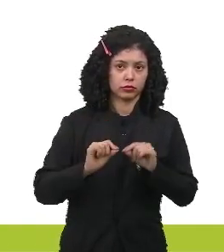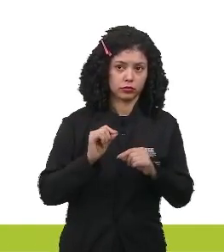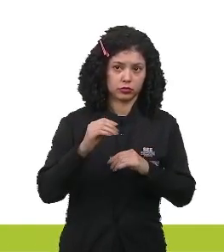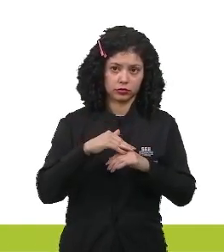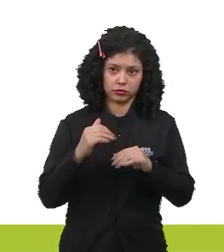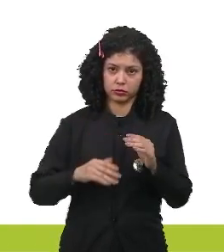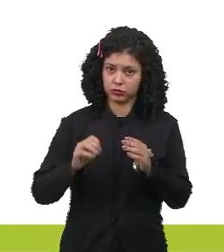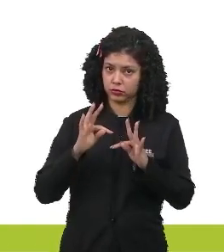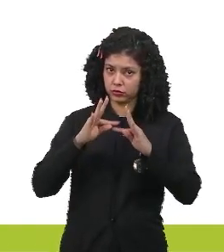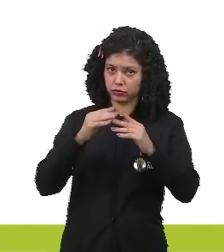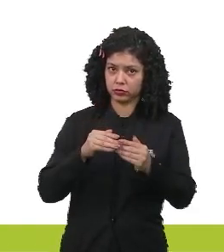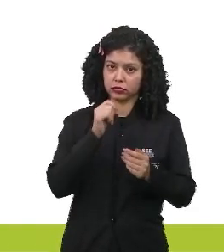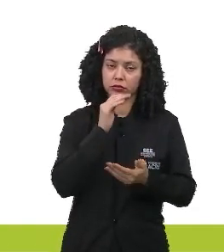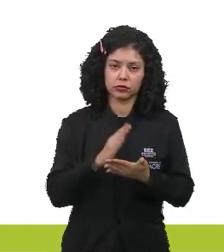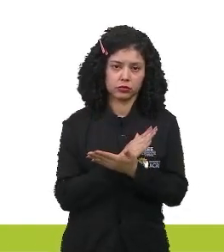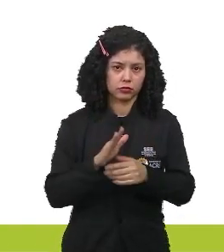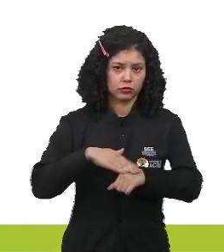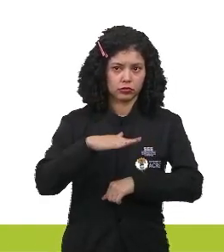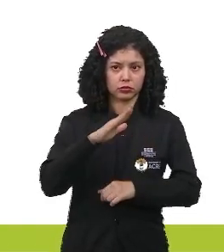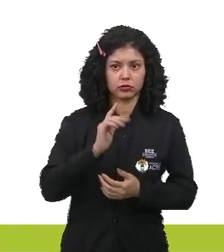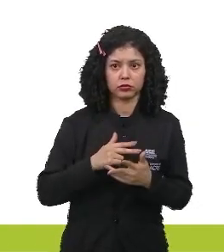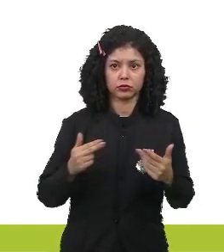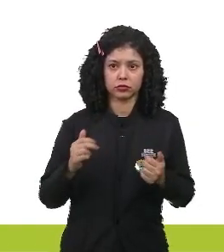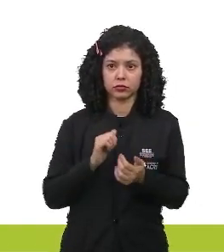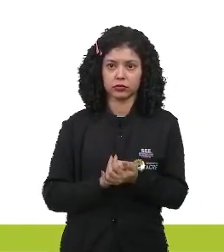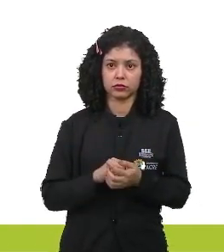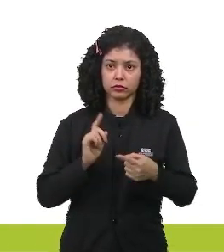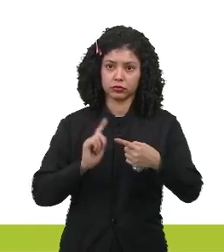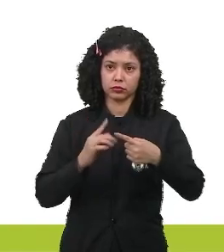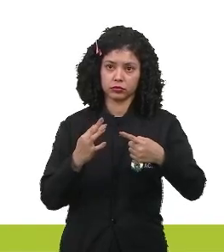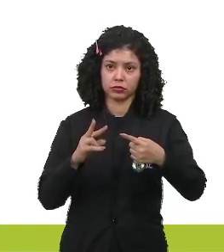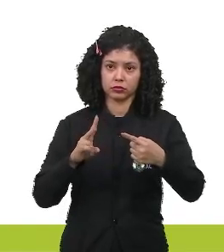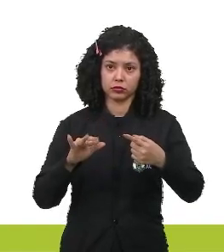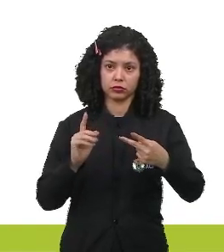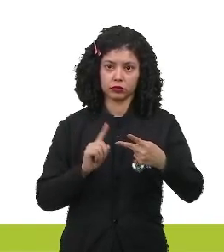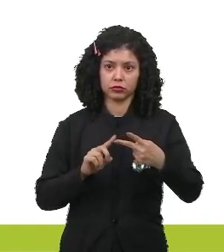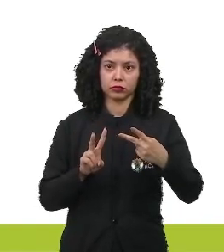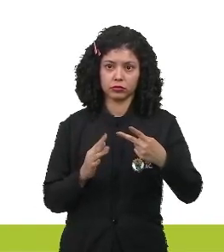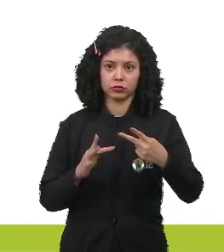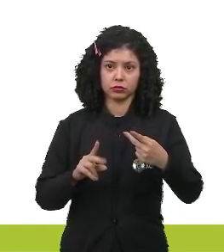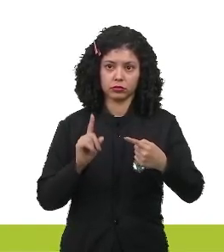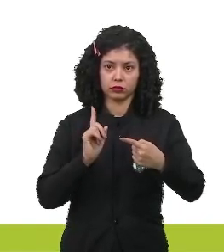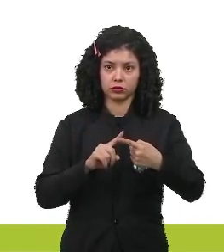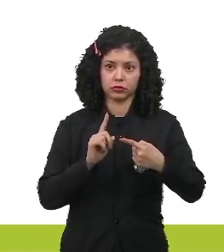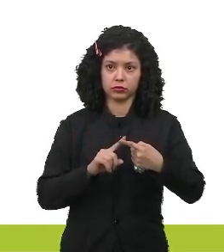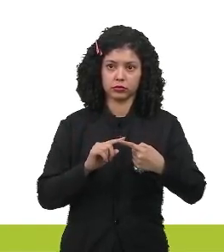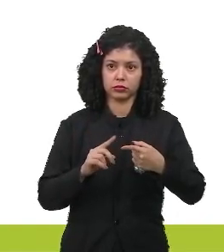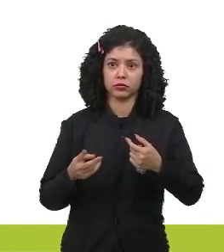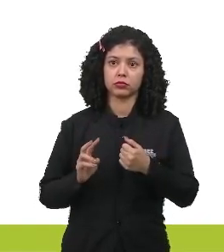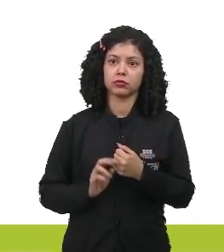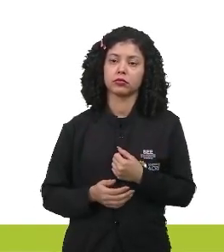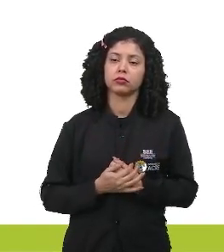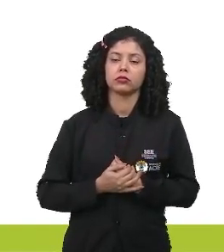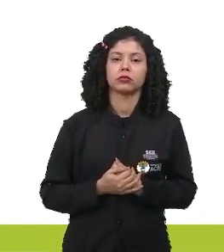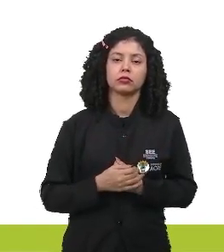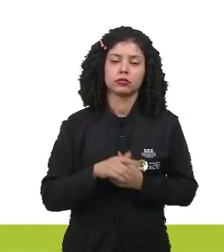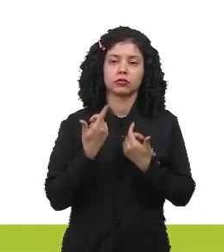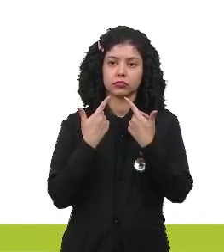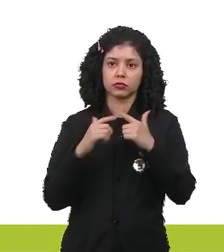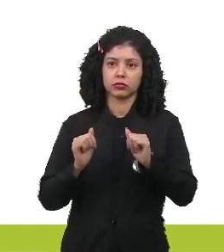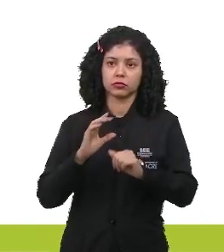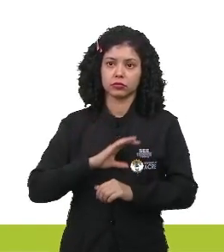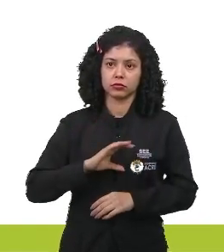tudo mais alguma coisa eu quero falar da Fortuna e da virtude então a palavra Fortuna é da da língua